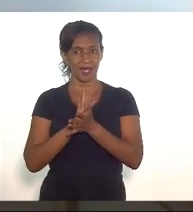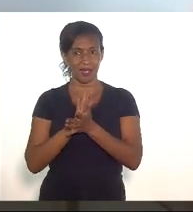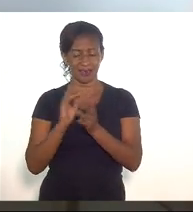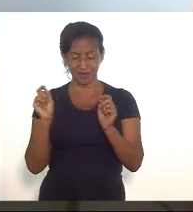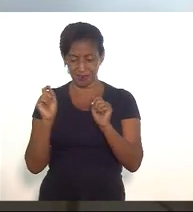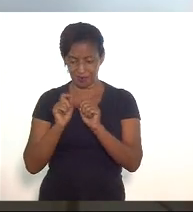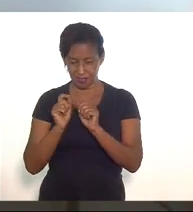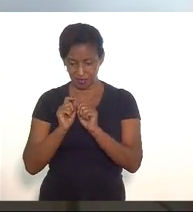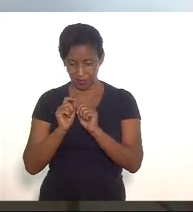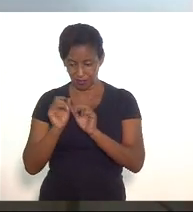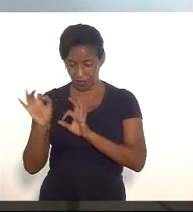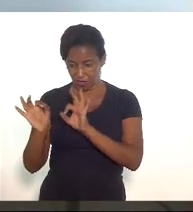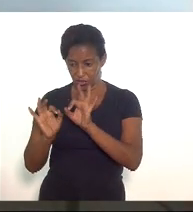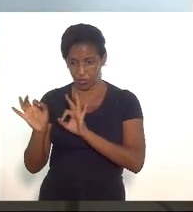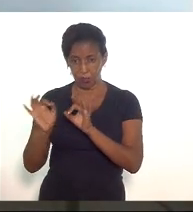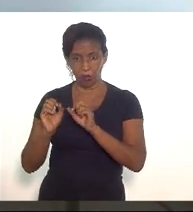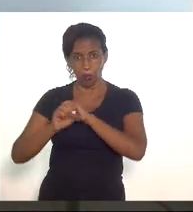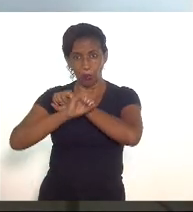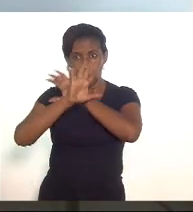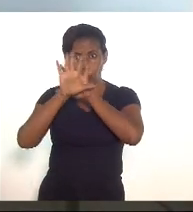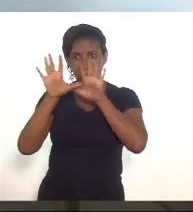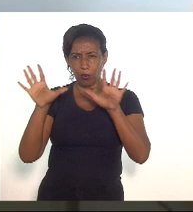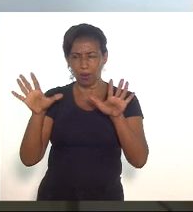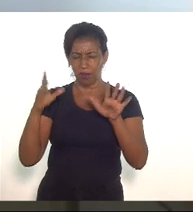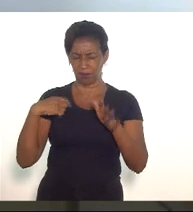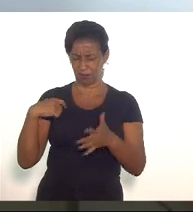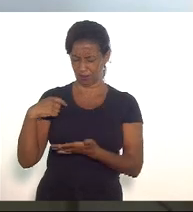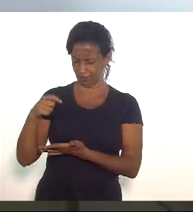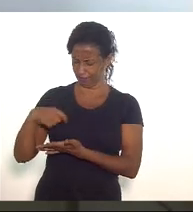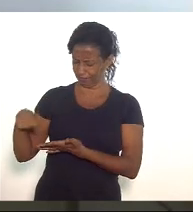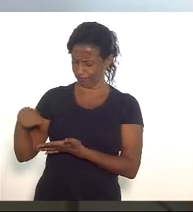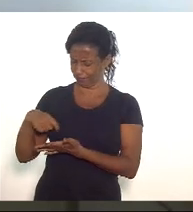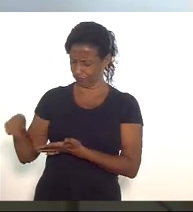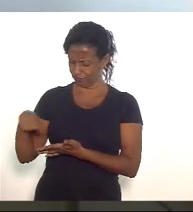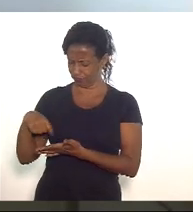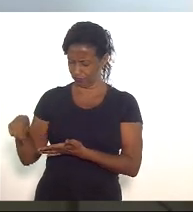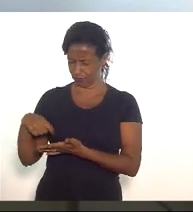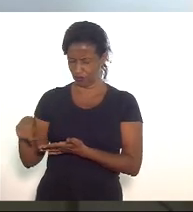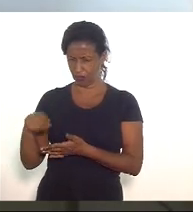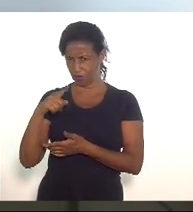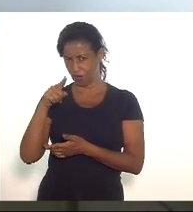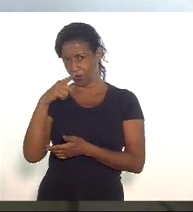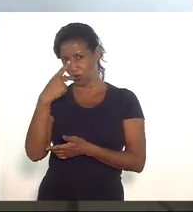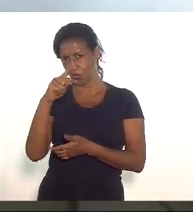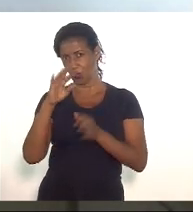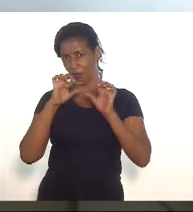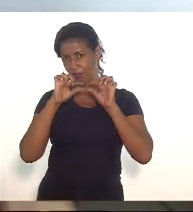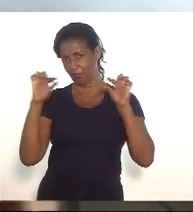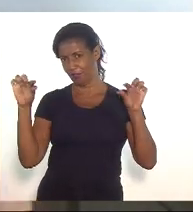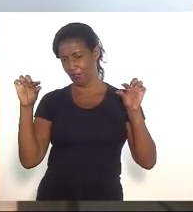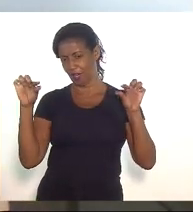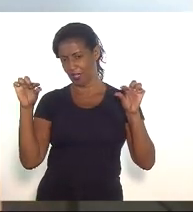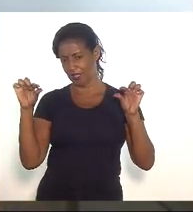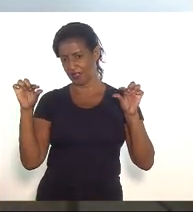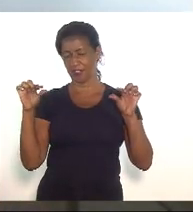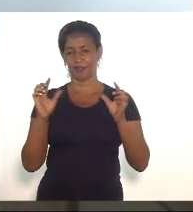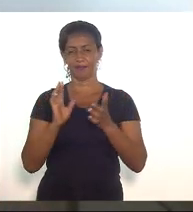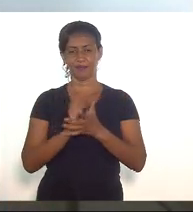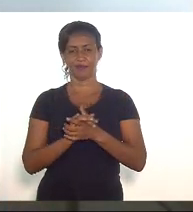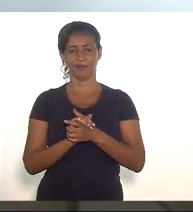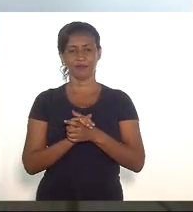estruturada. E eu anotei aqui uma frase simbólica sua, que pode ser até